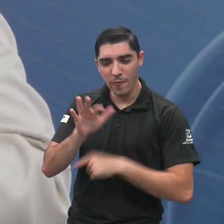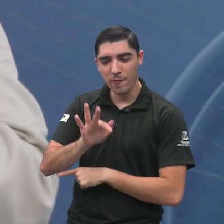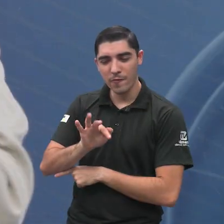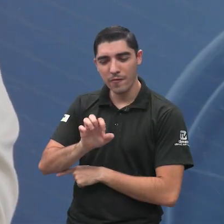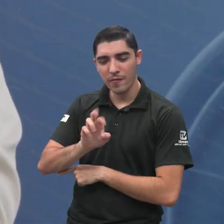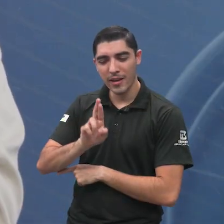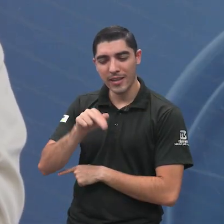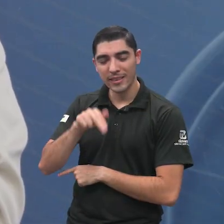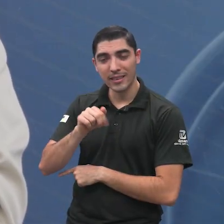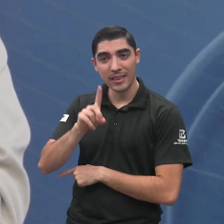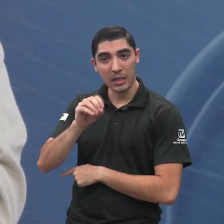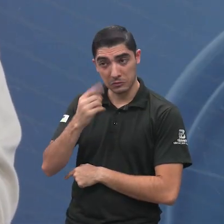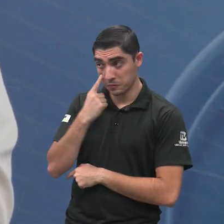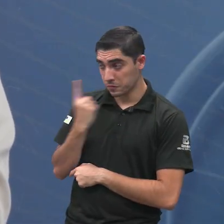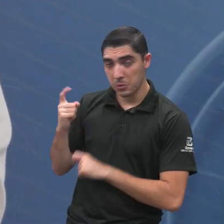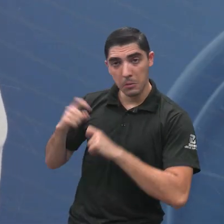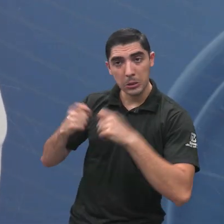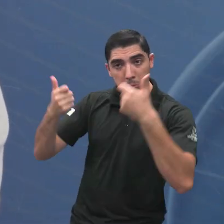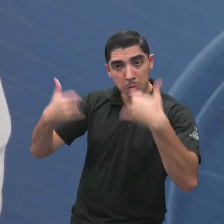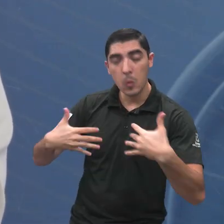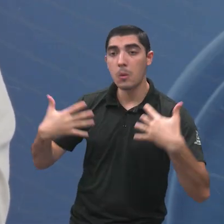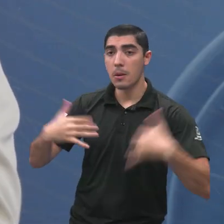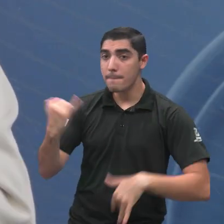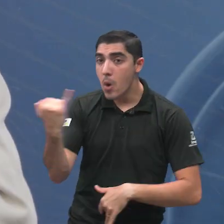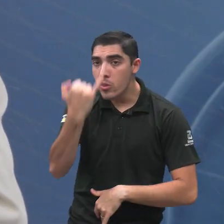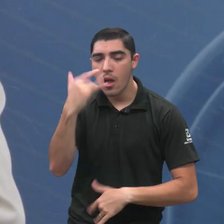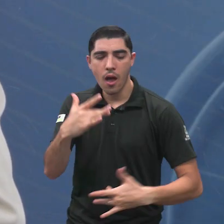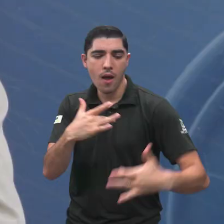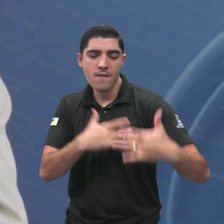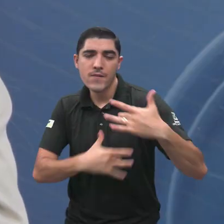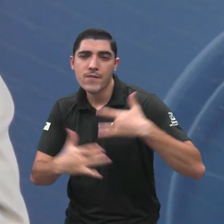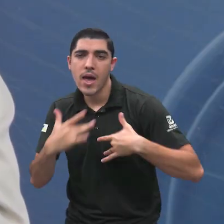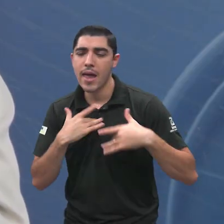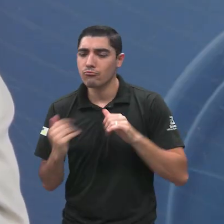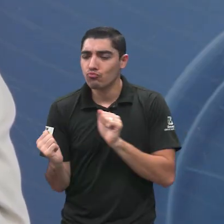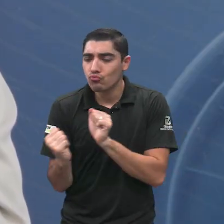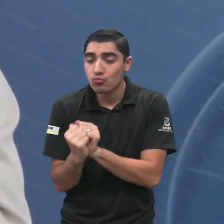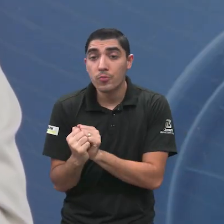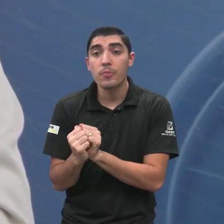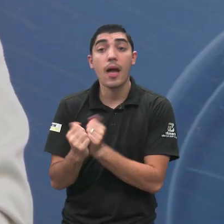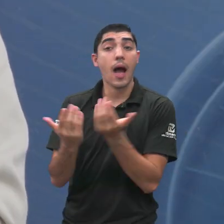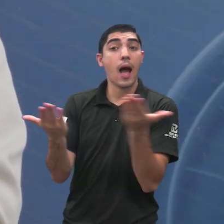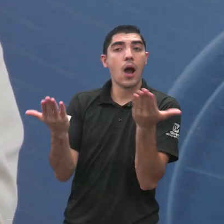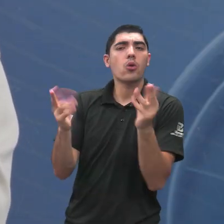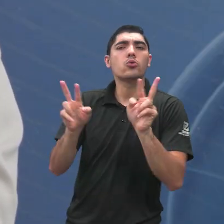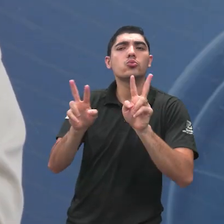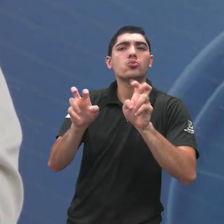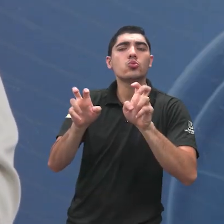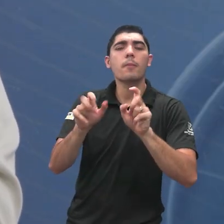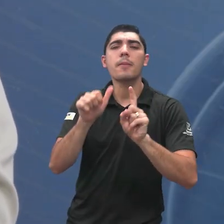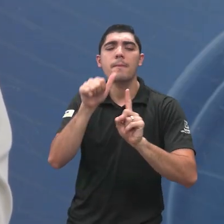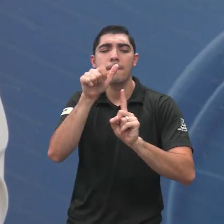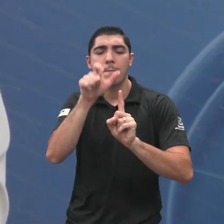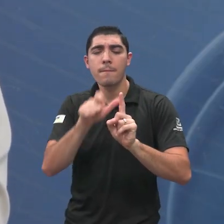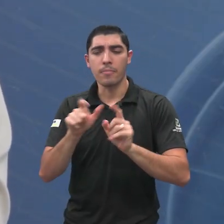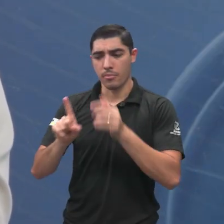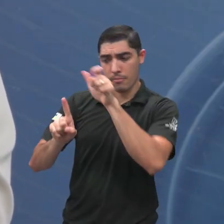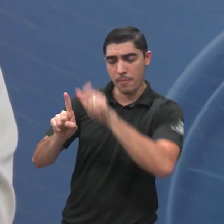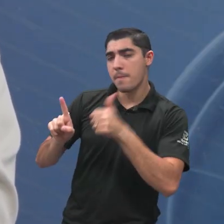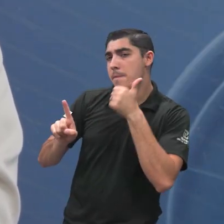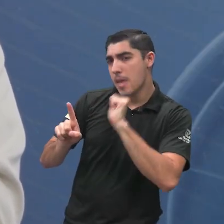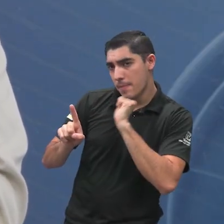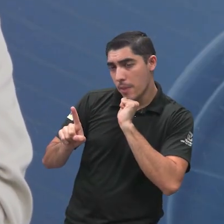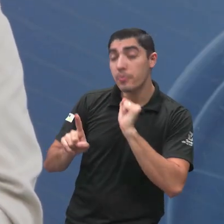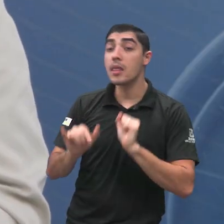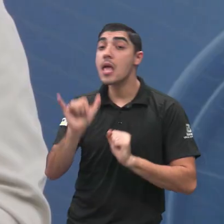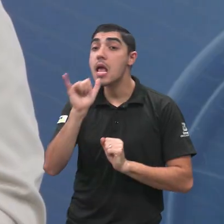desse afeto, desse apego logo no começo. Vamos falar das mães agora, né? Como o envolvimento do pai, né,